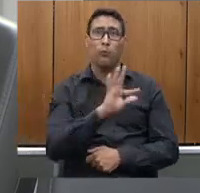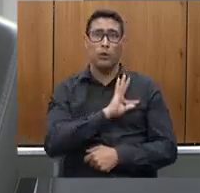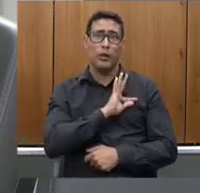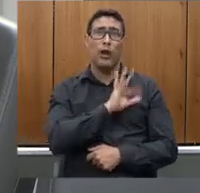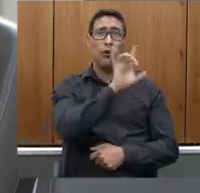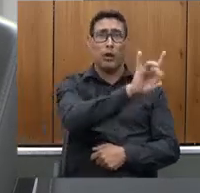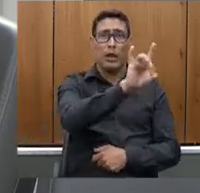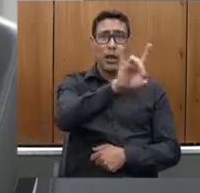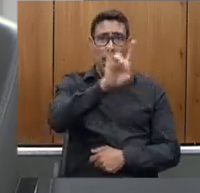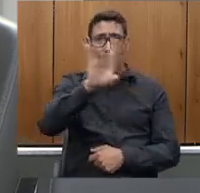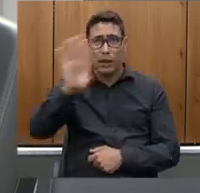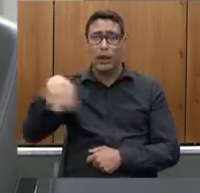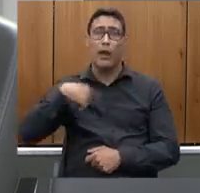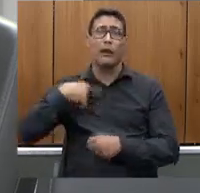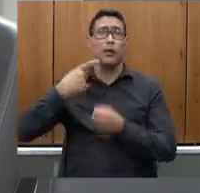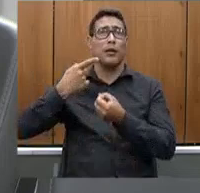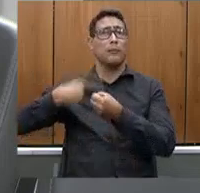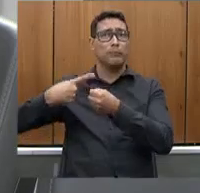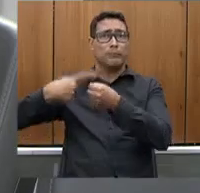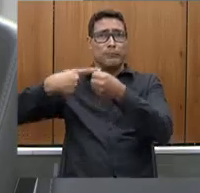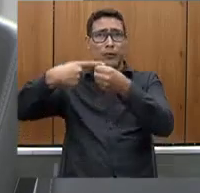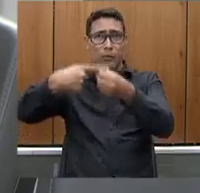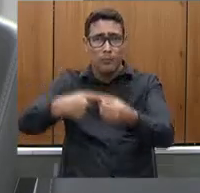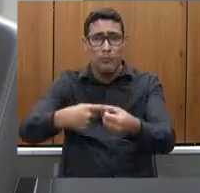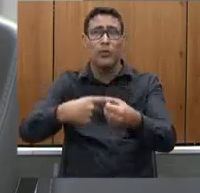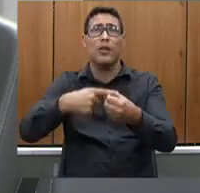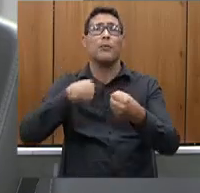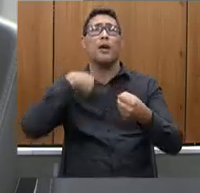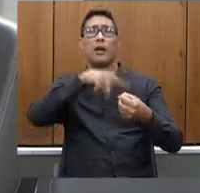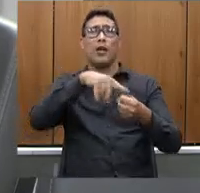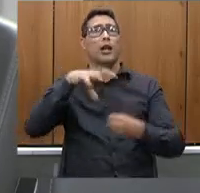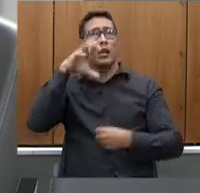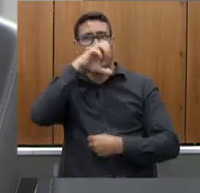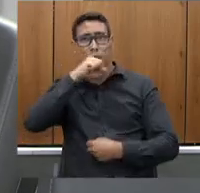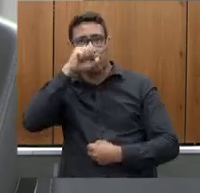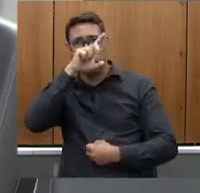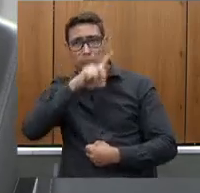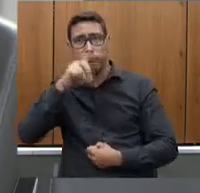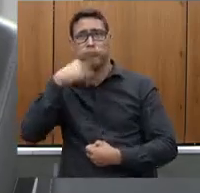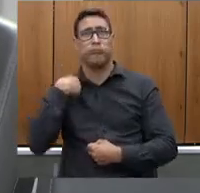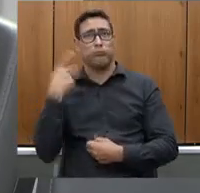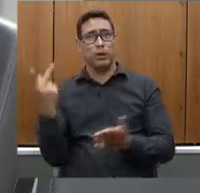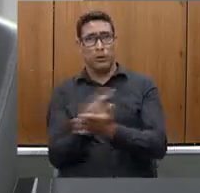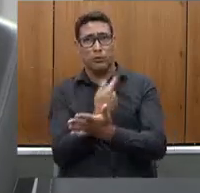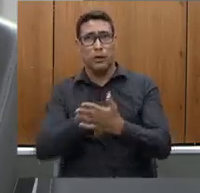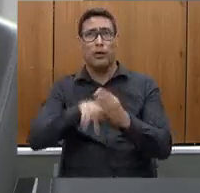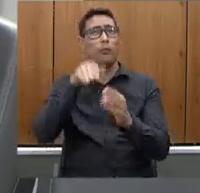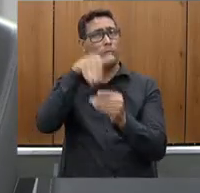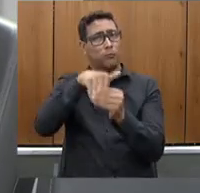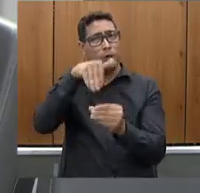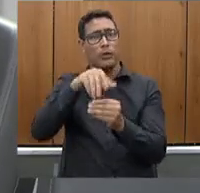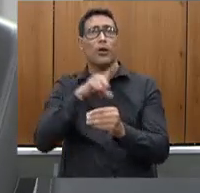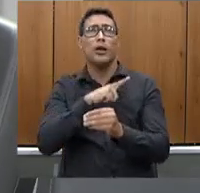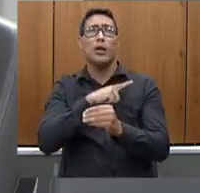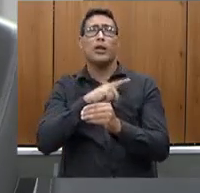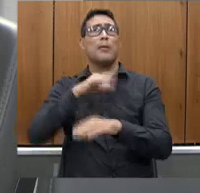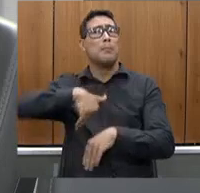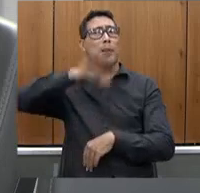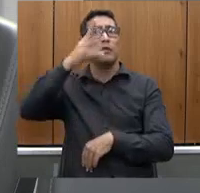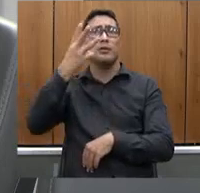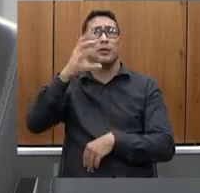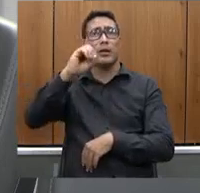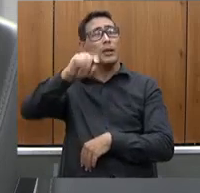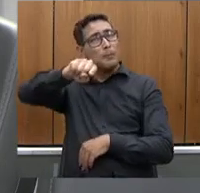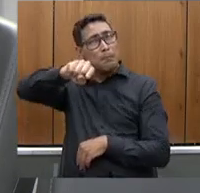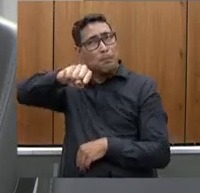mais todo o efetivo que a gente levou nós empregamos ali naquele final de semana das eleições é cerca do nosso efetiva que mais de 30